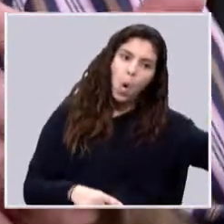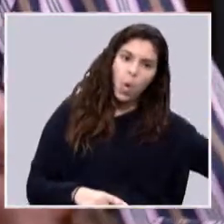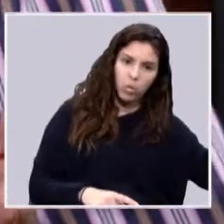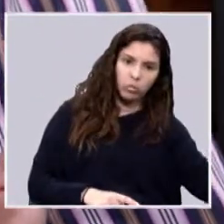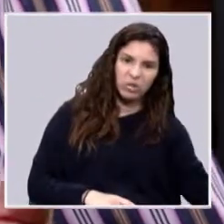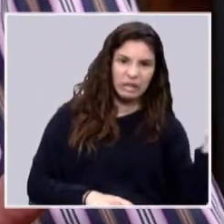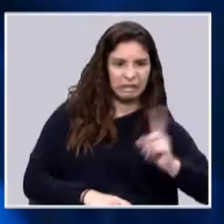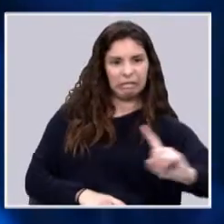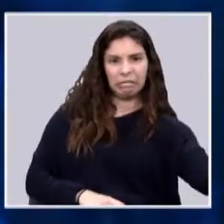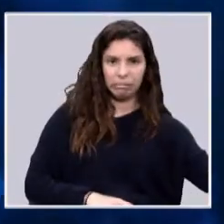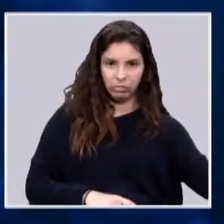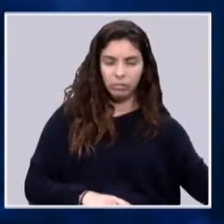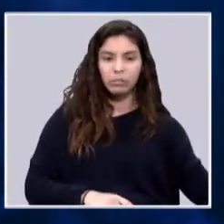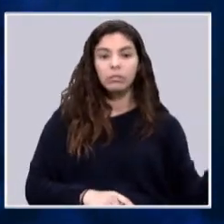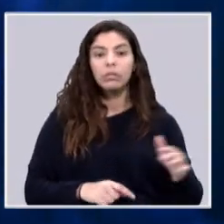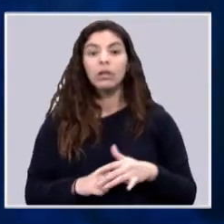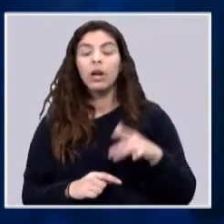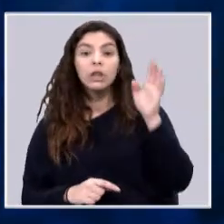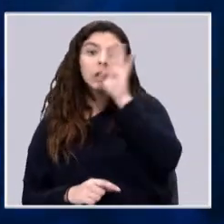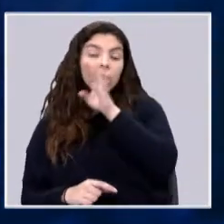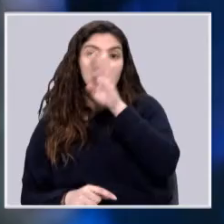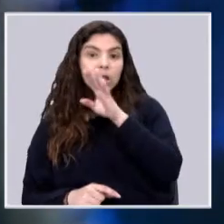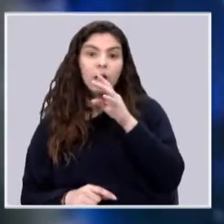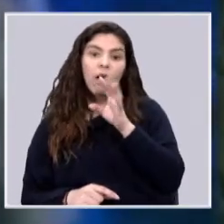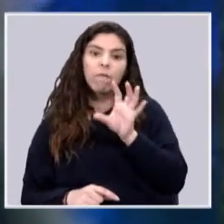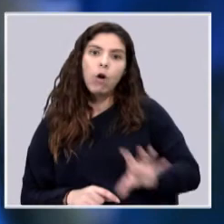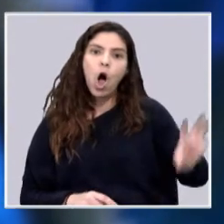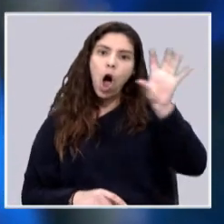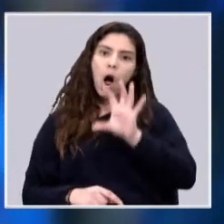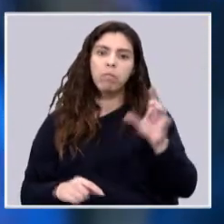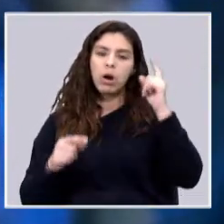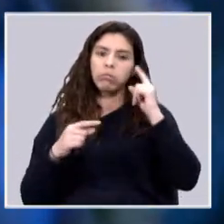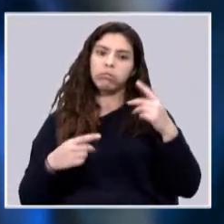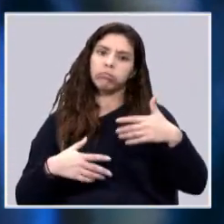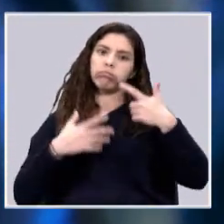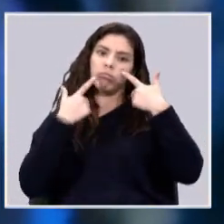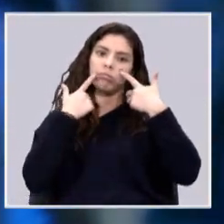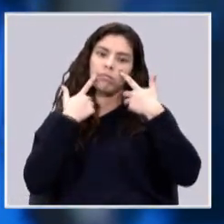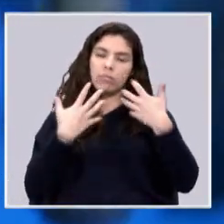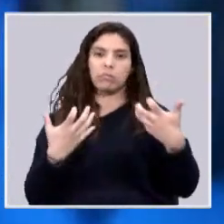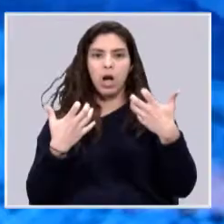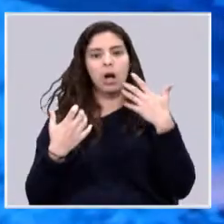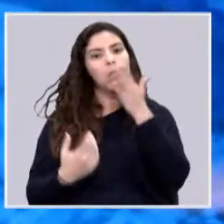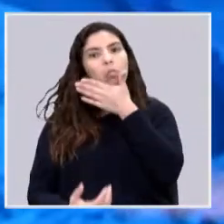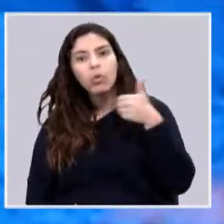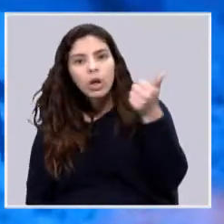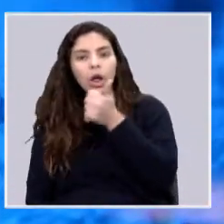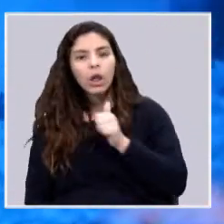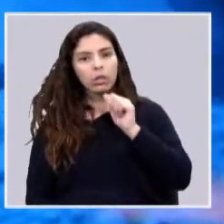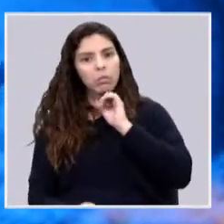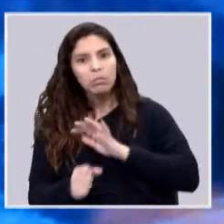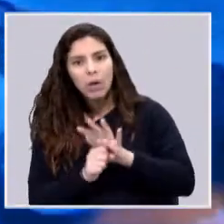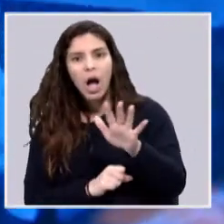para todos os aquários. E, pelo contrário, um bom aquário dá uma boa imagem. Infelizmente, no